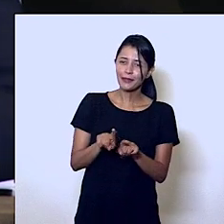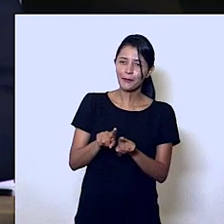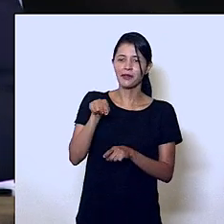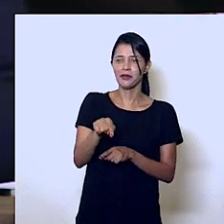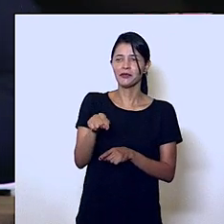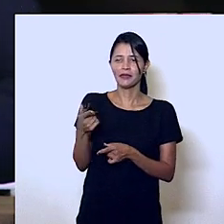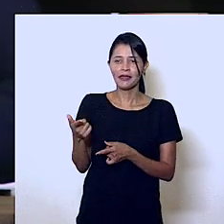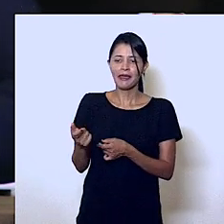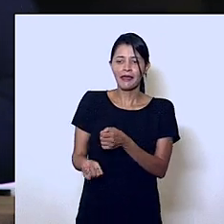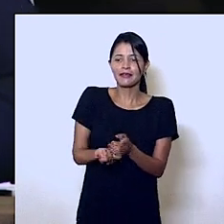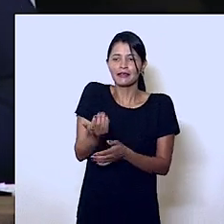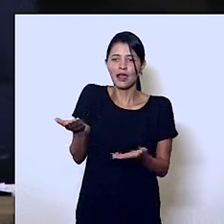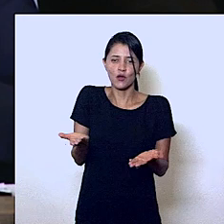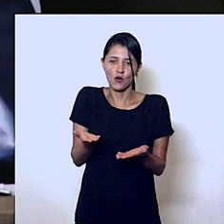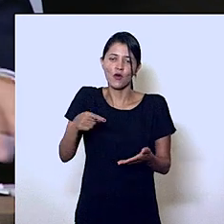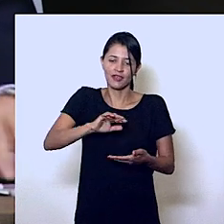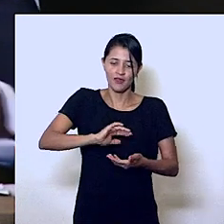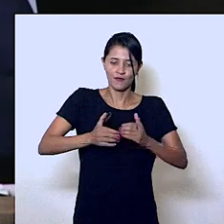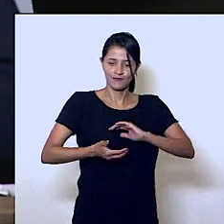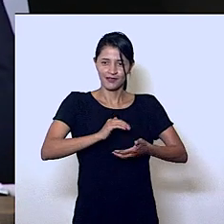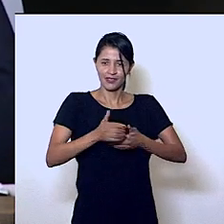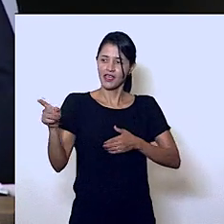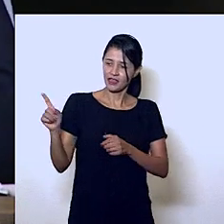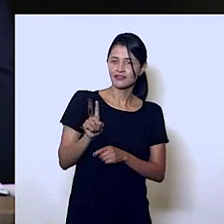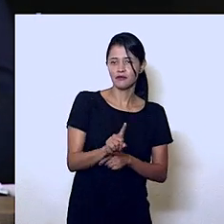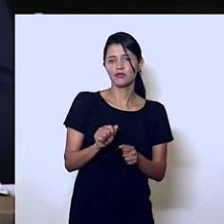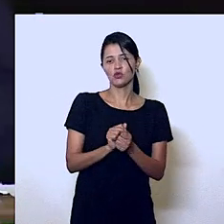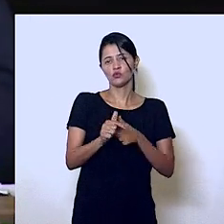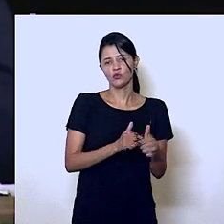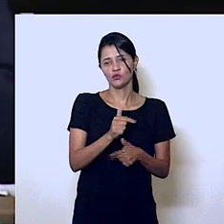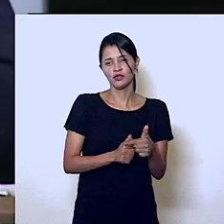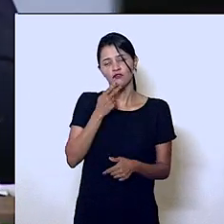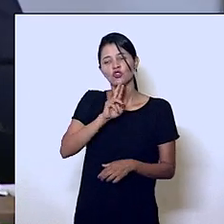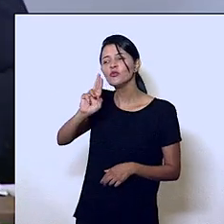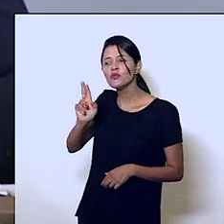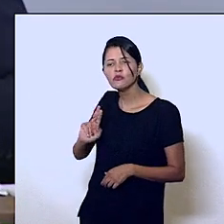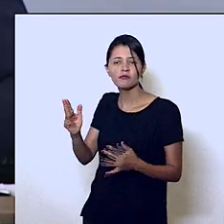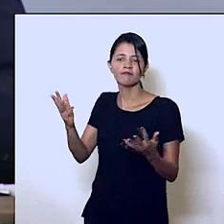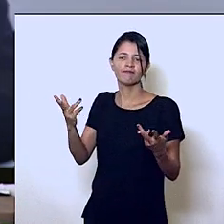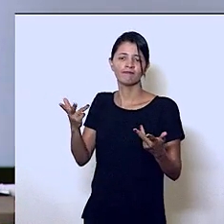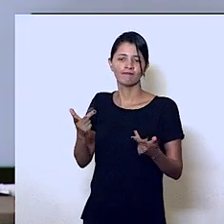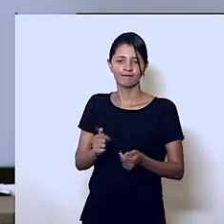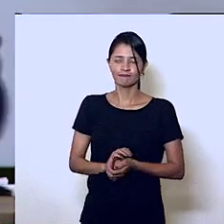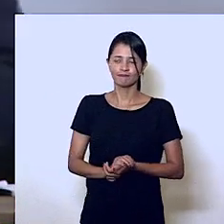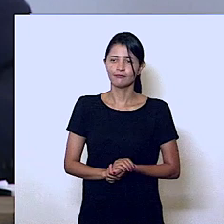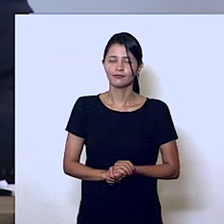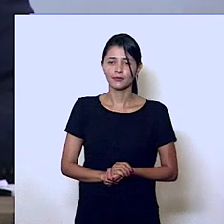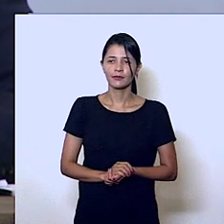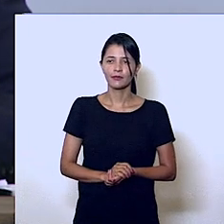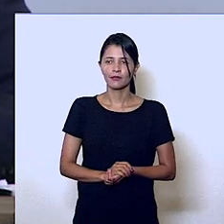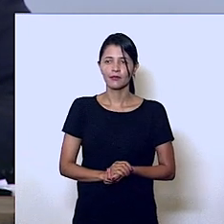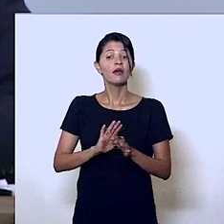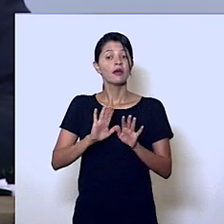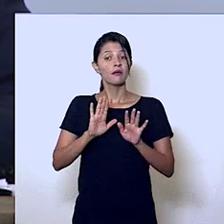o Itamaraty. Estamos falando aqui de grandes nomes. Mas aqui é um homenageado hoje,